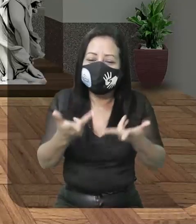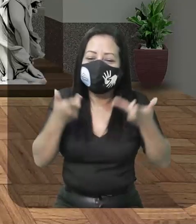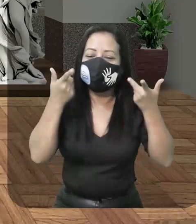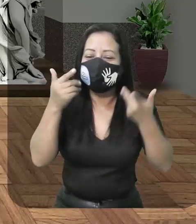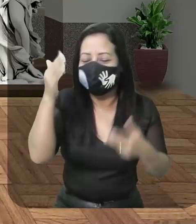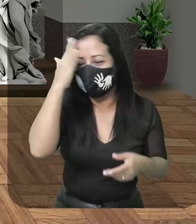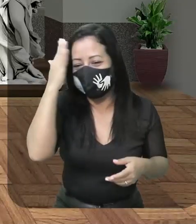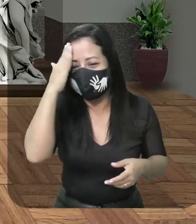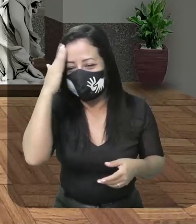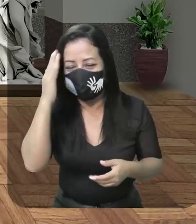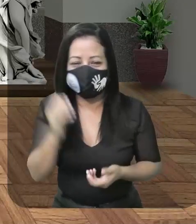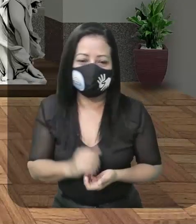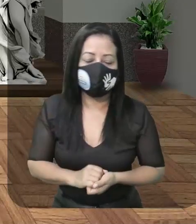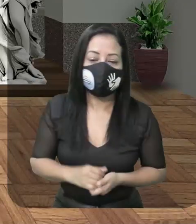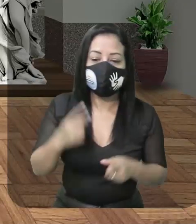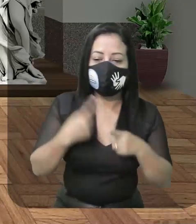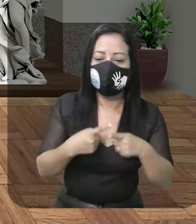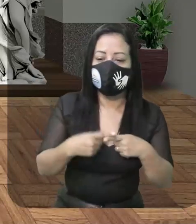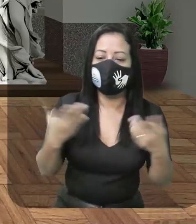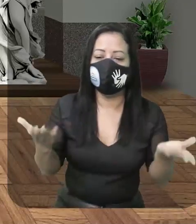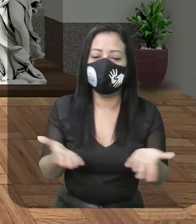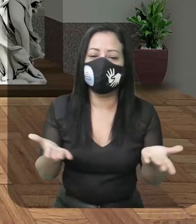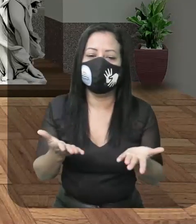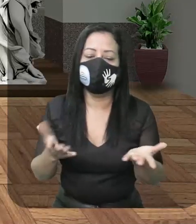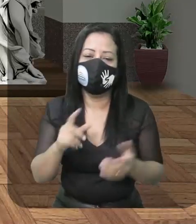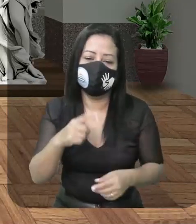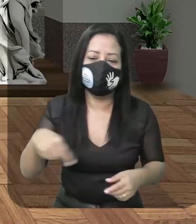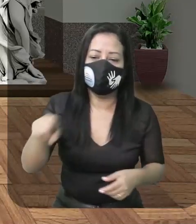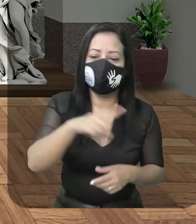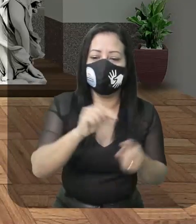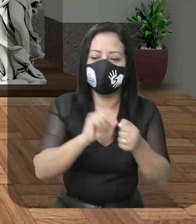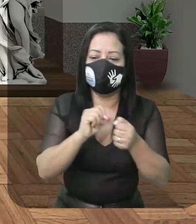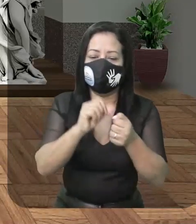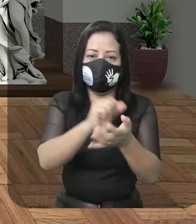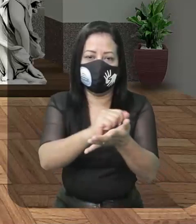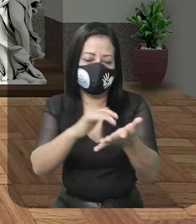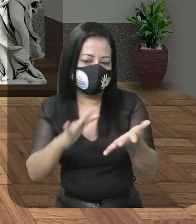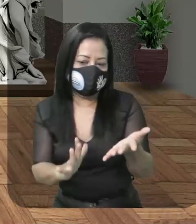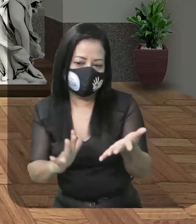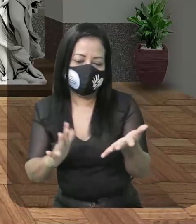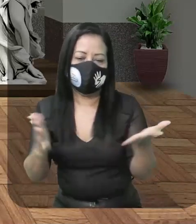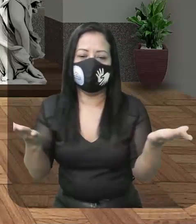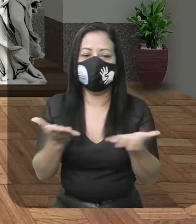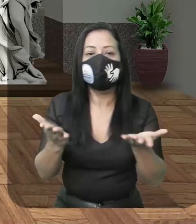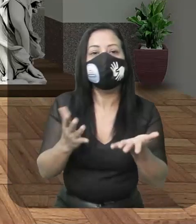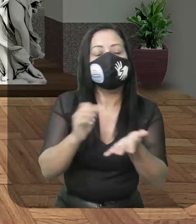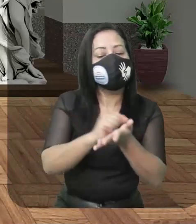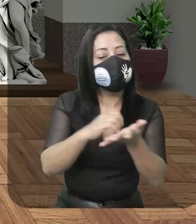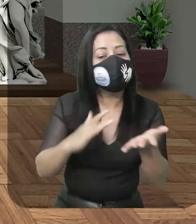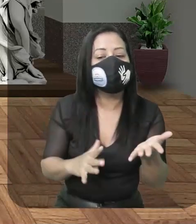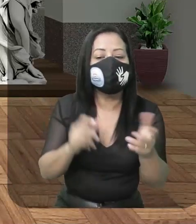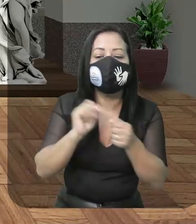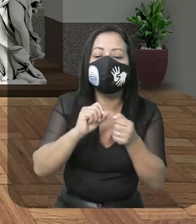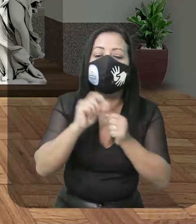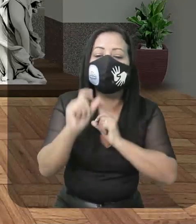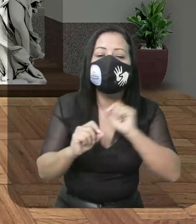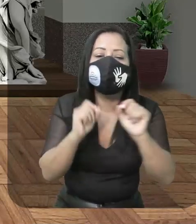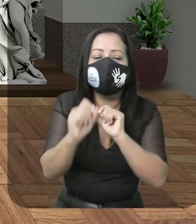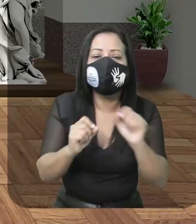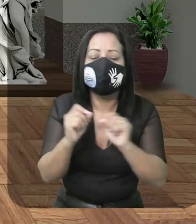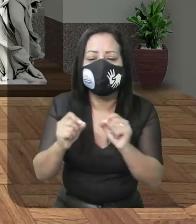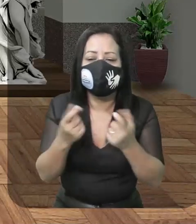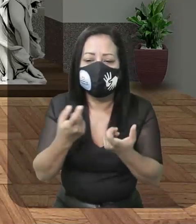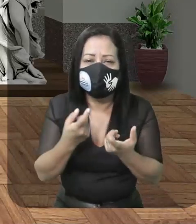entender esse período grego, porque agora vocês irão fazer essa atividade, e nessa atividade aí vocês vão pegar e tirar